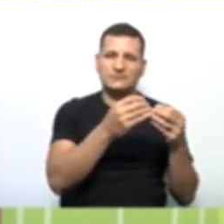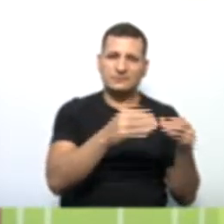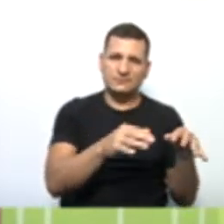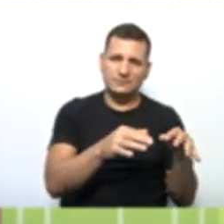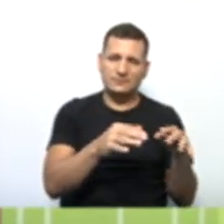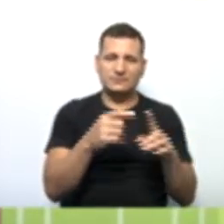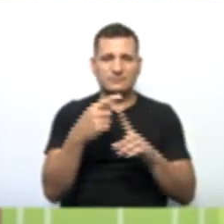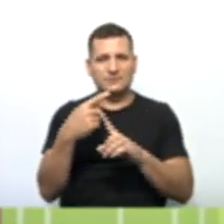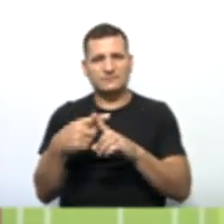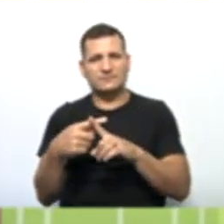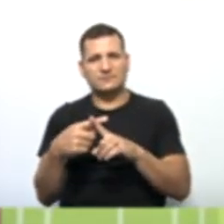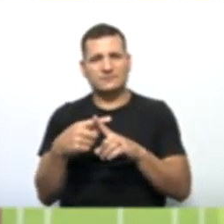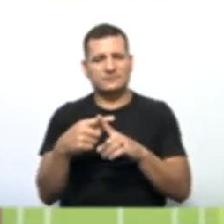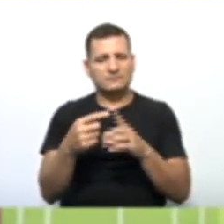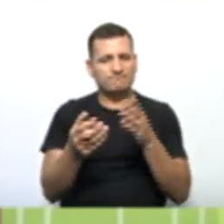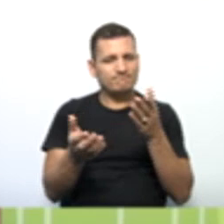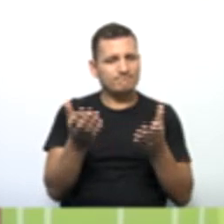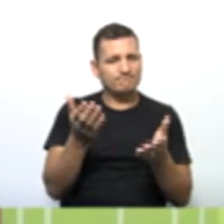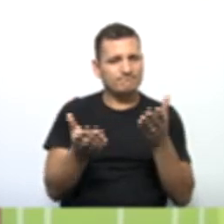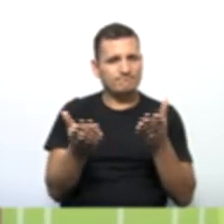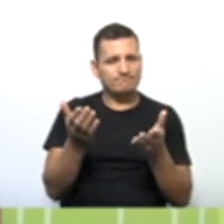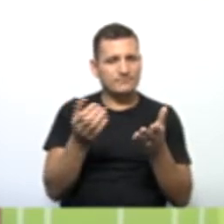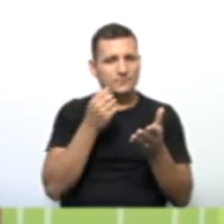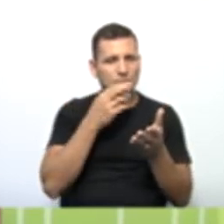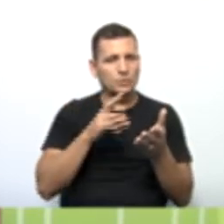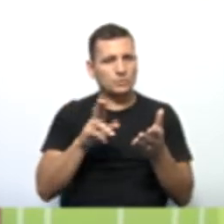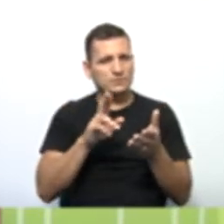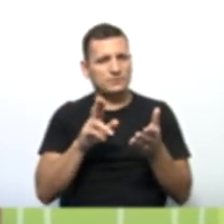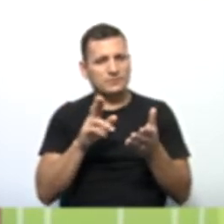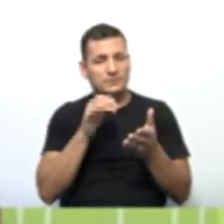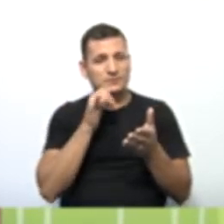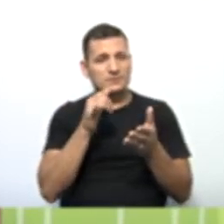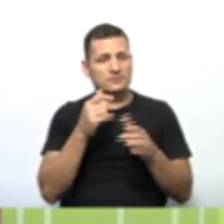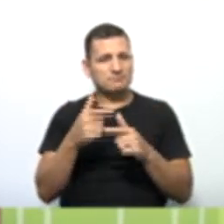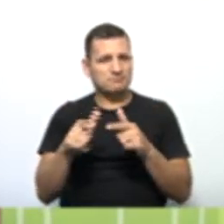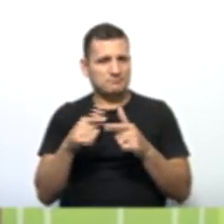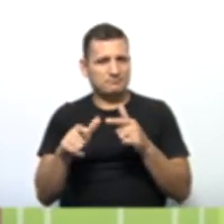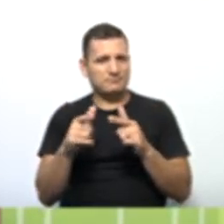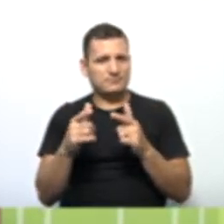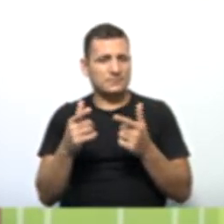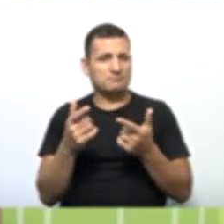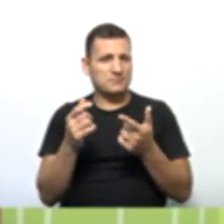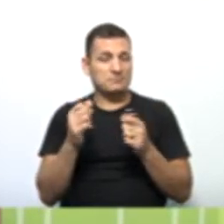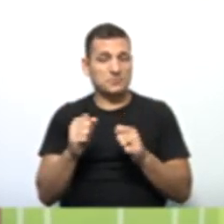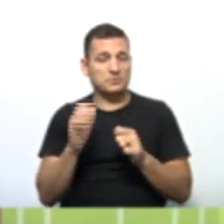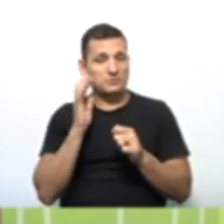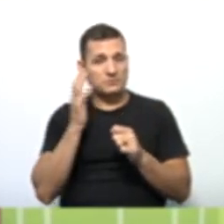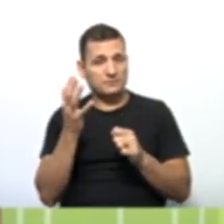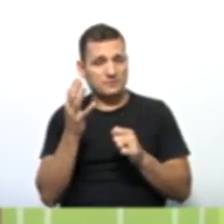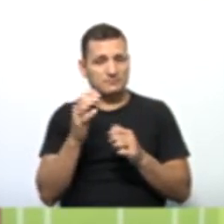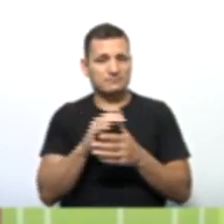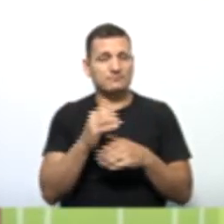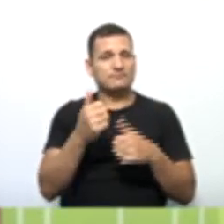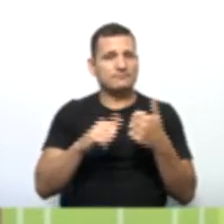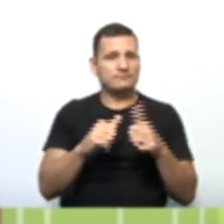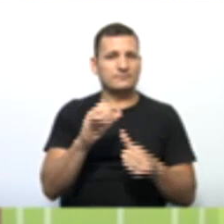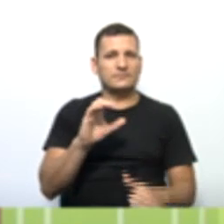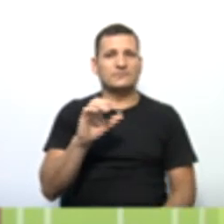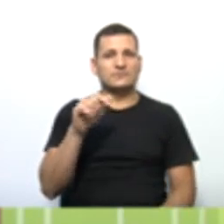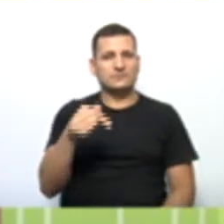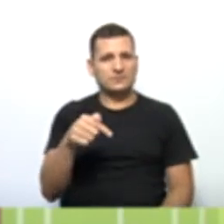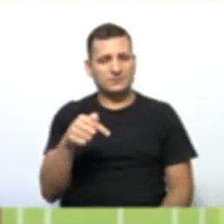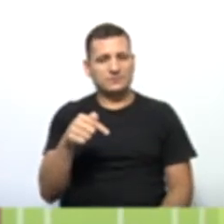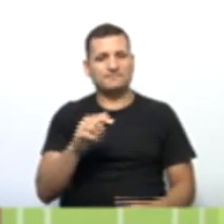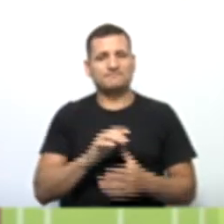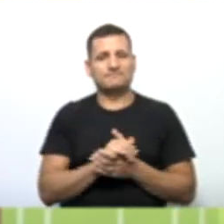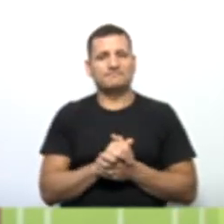se vai ser bom usar, mesmo causando alguns problemas que podem ser contornados. Avaliar a consequência, problema e